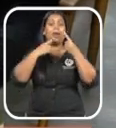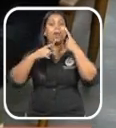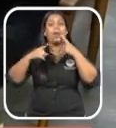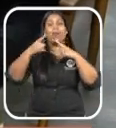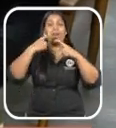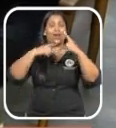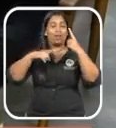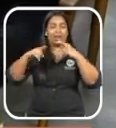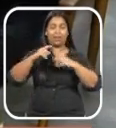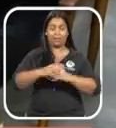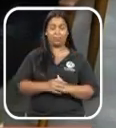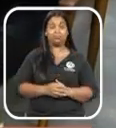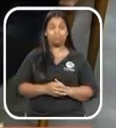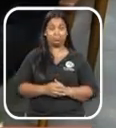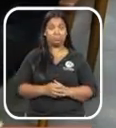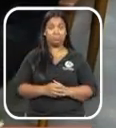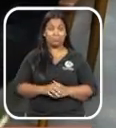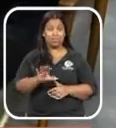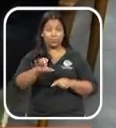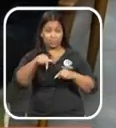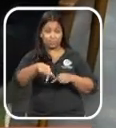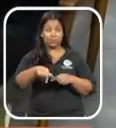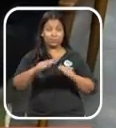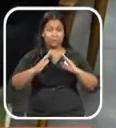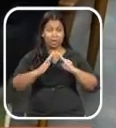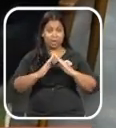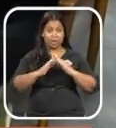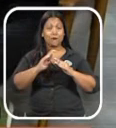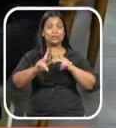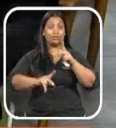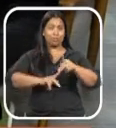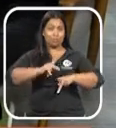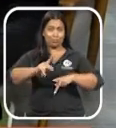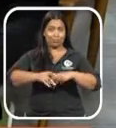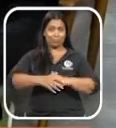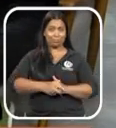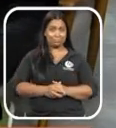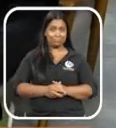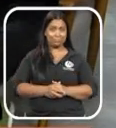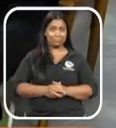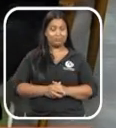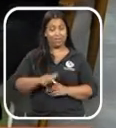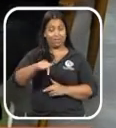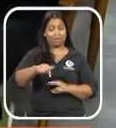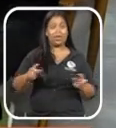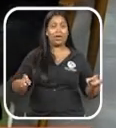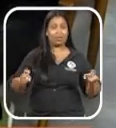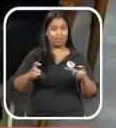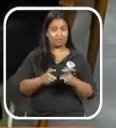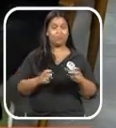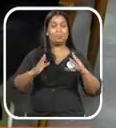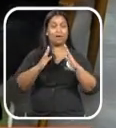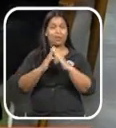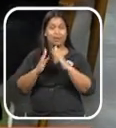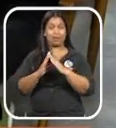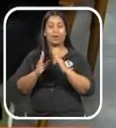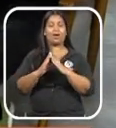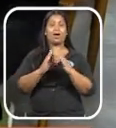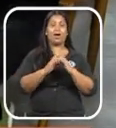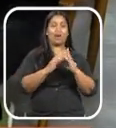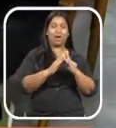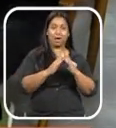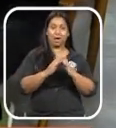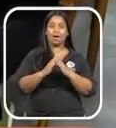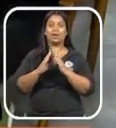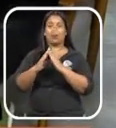Povo, a chamada Casa do Povo, que é o poder legislativo, as casas legislativas, o parlamento, é a Casa do Povo.